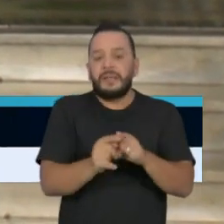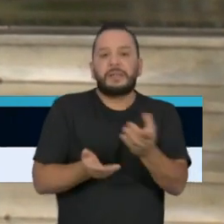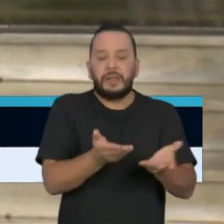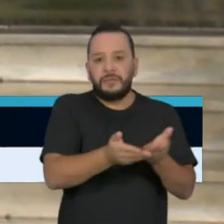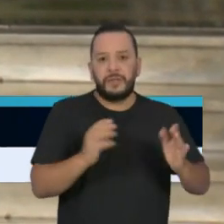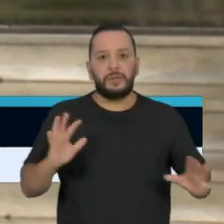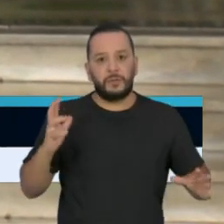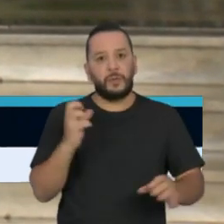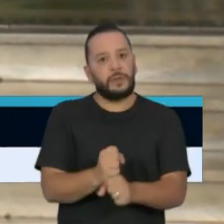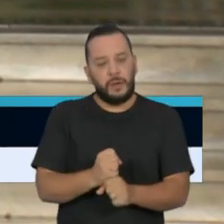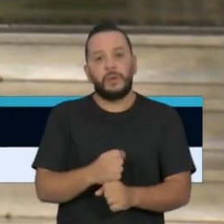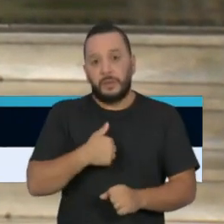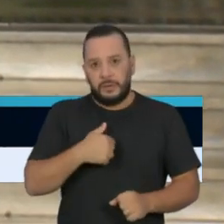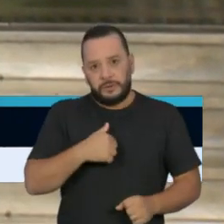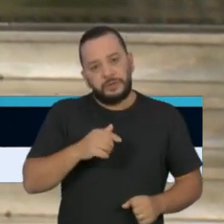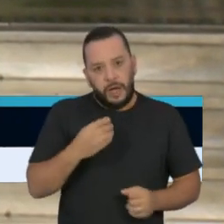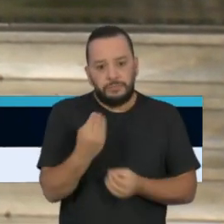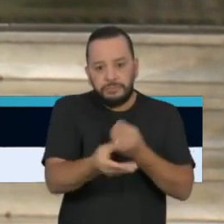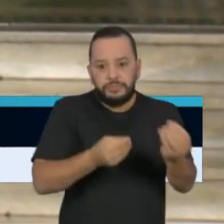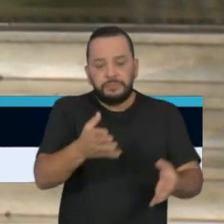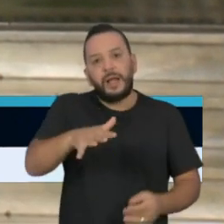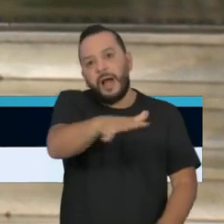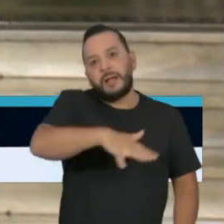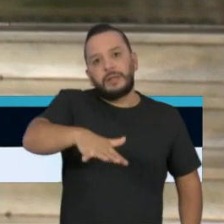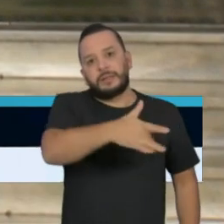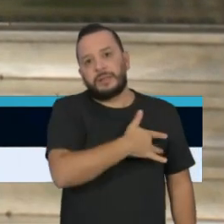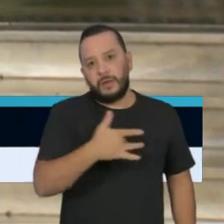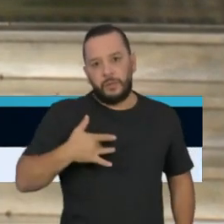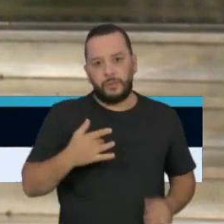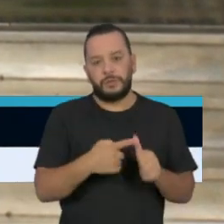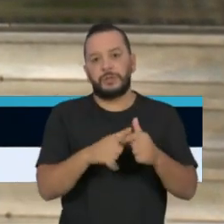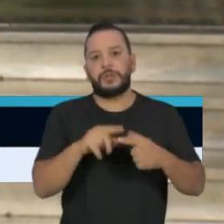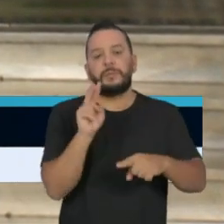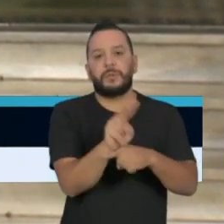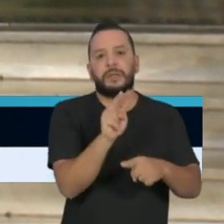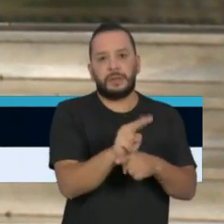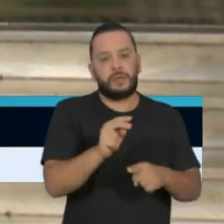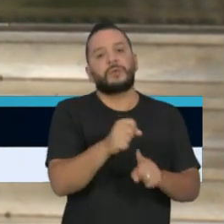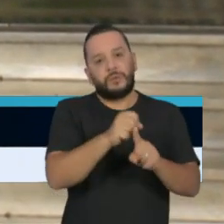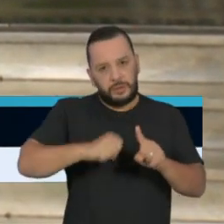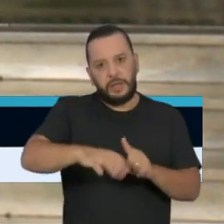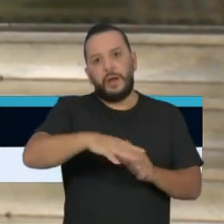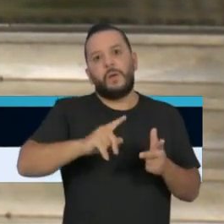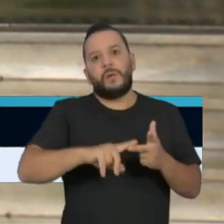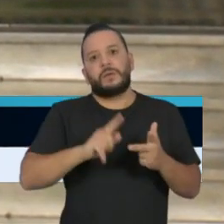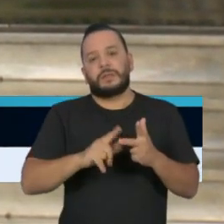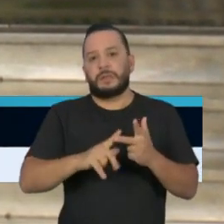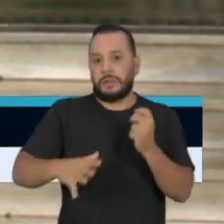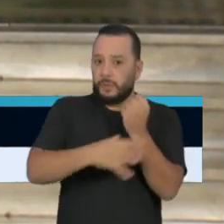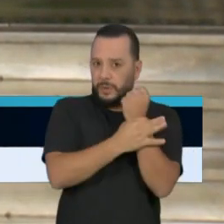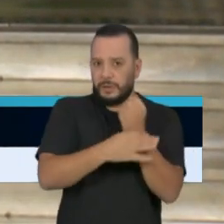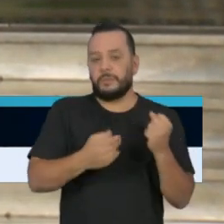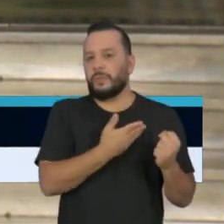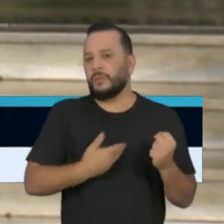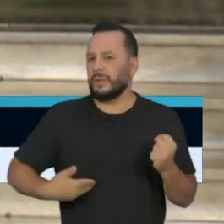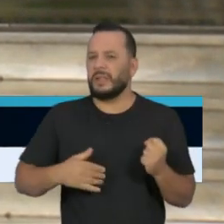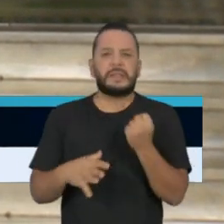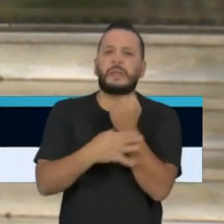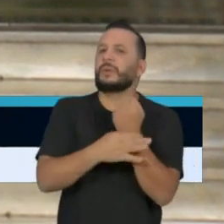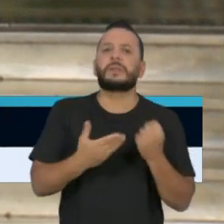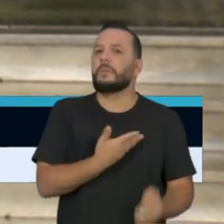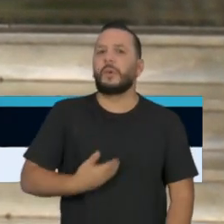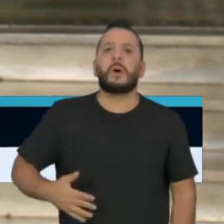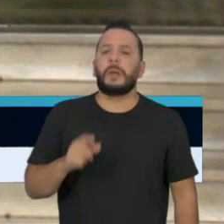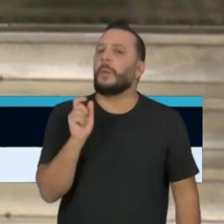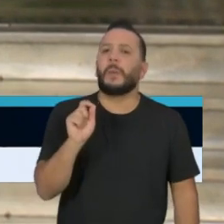para saúde, proteção social, como já mencionei, e segurança pública. Quando falo segurança pública, falo